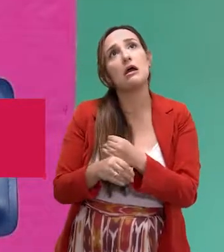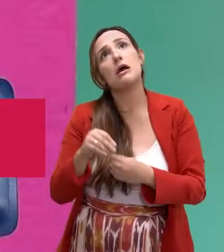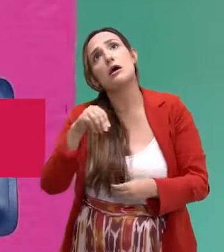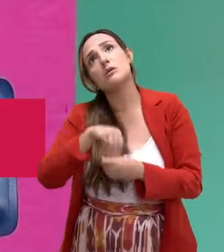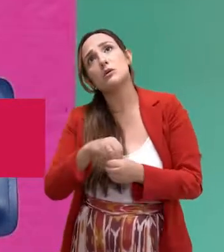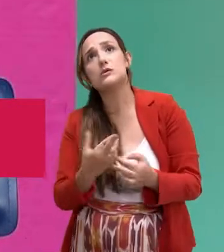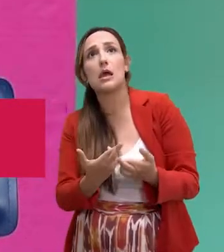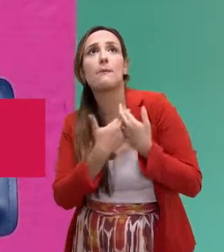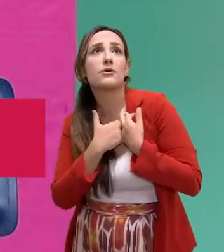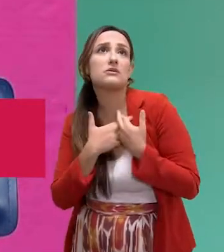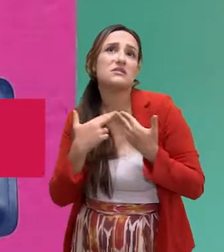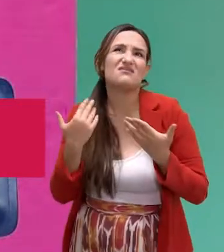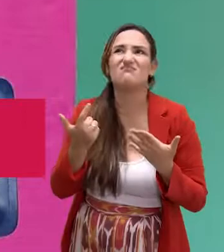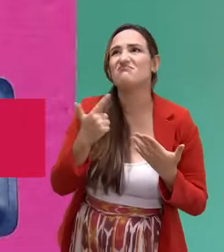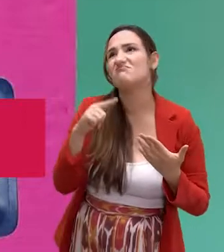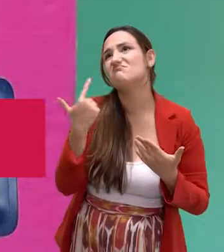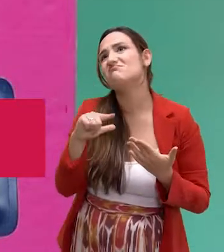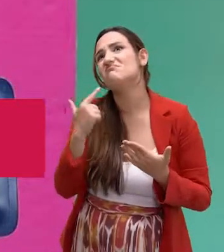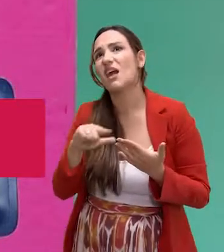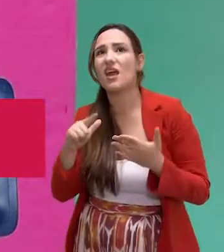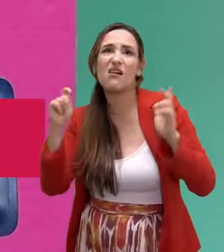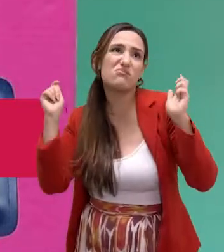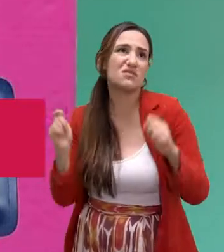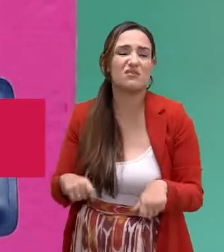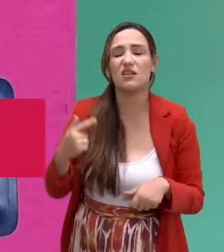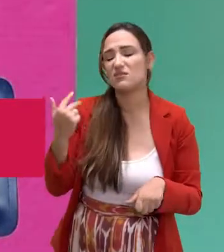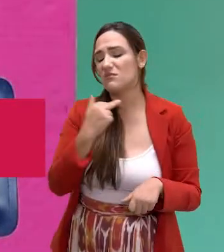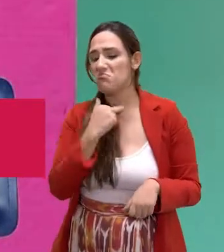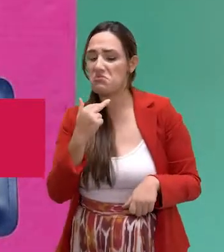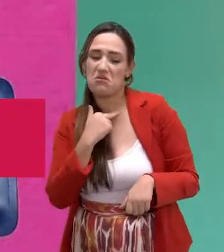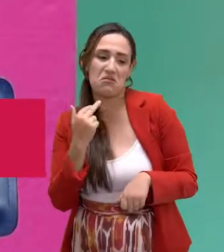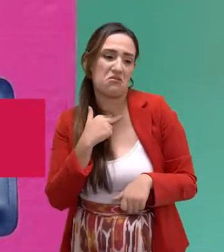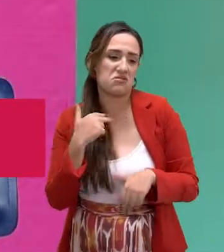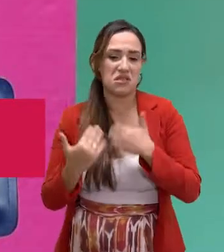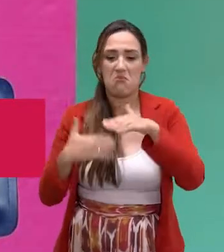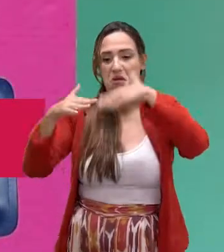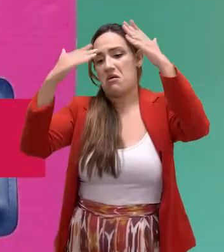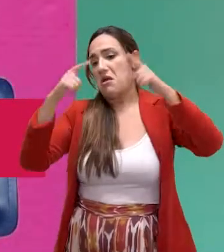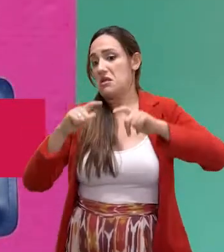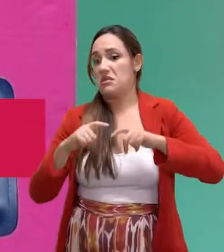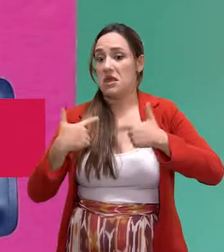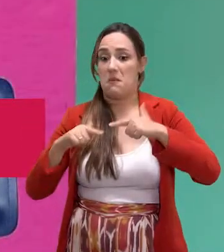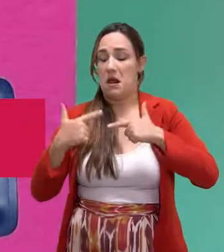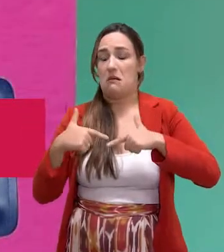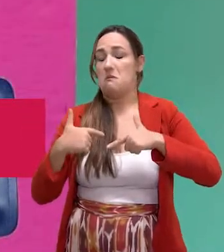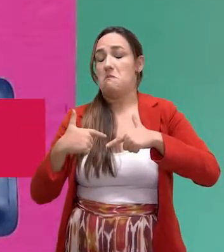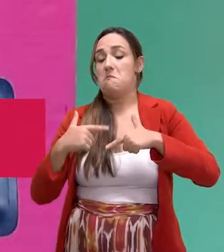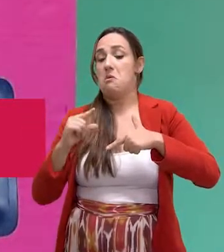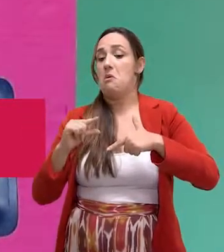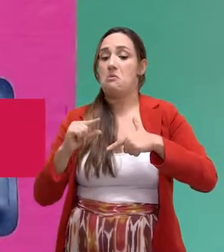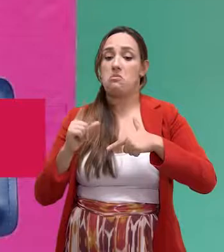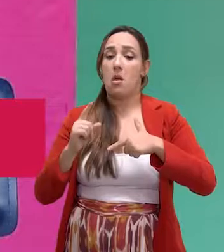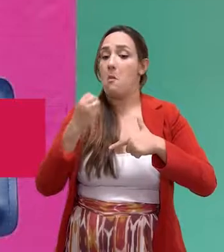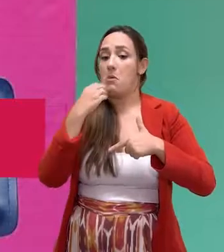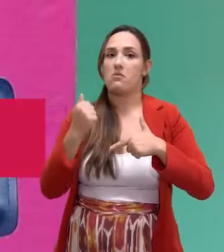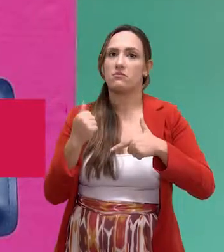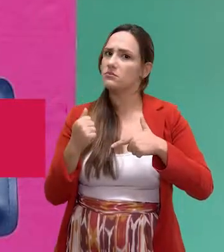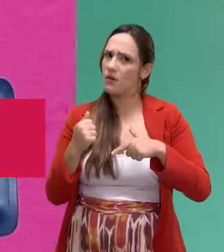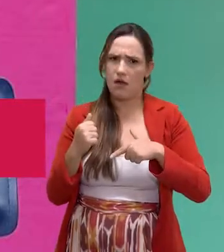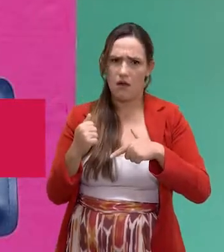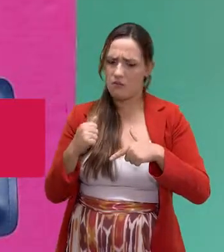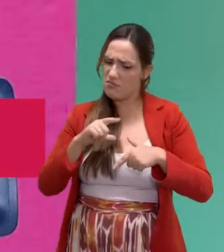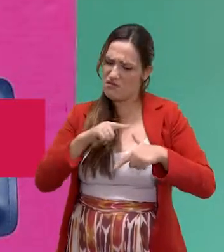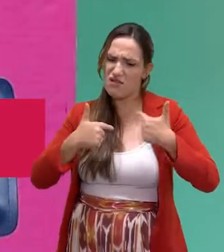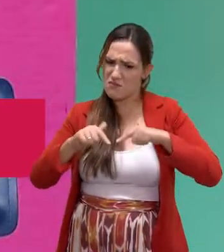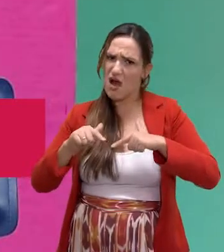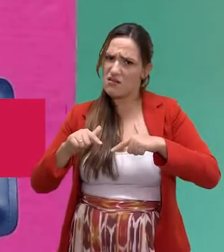ela não vai ser tão comprometida e tão capacitada e produzir menos que um homem. Nós temos a capacidade de produzir